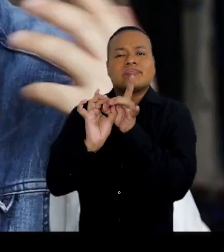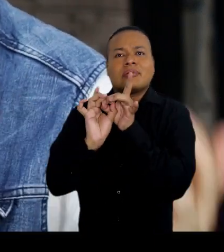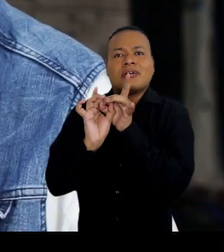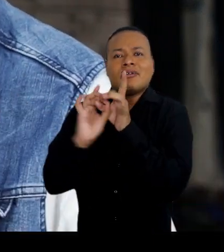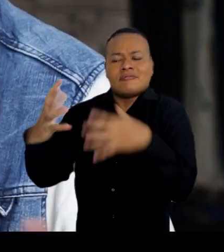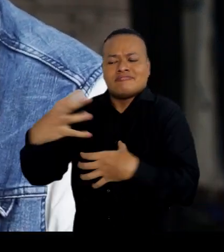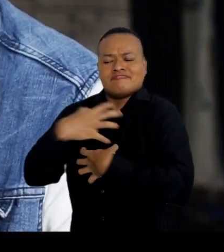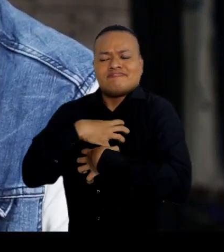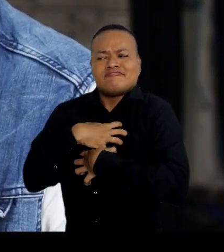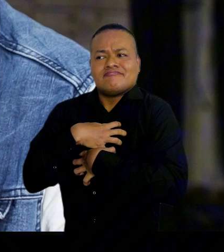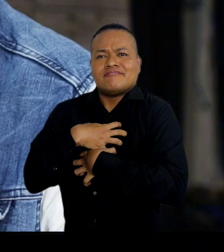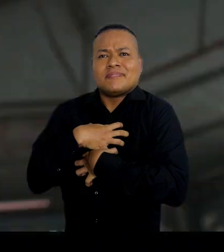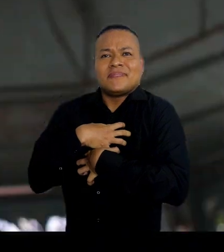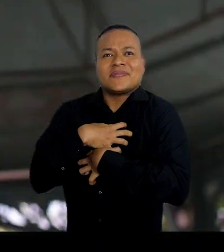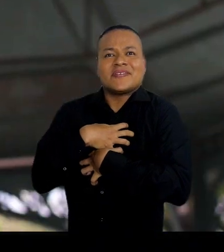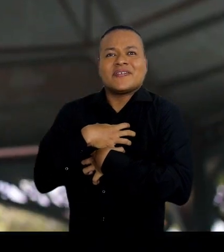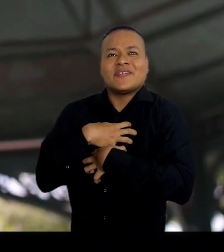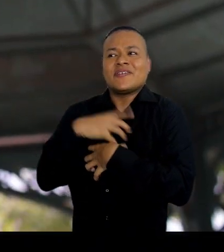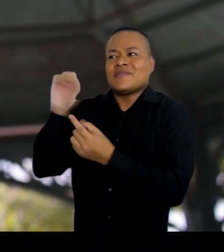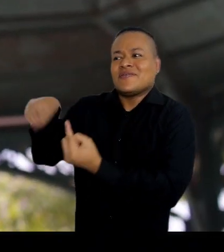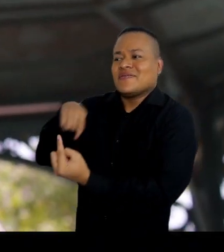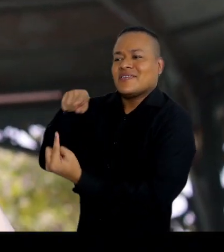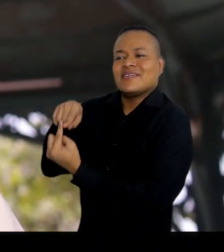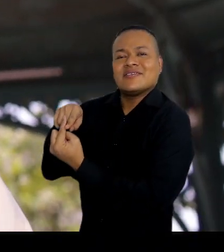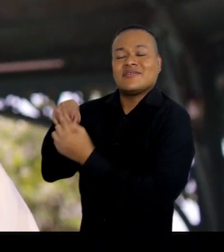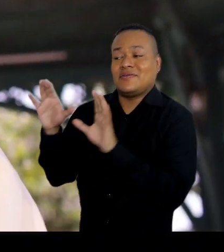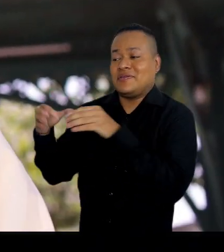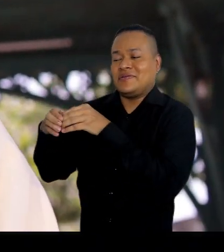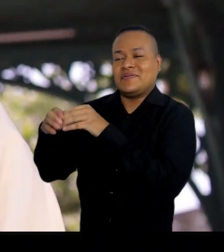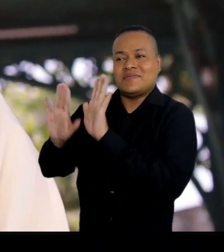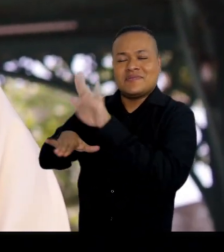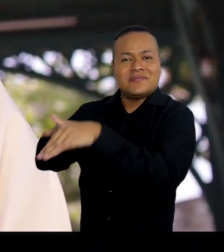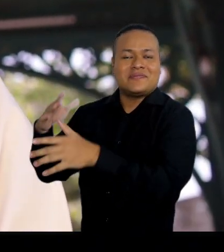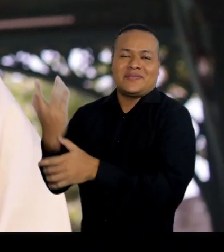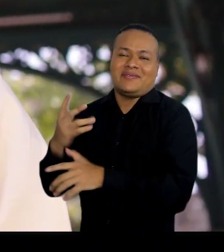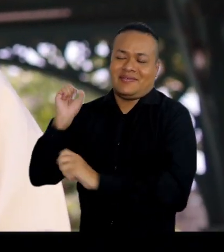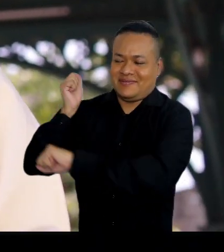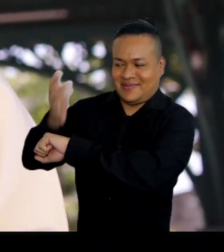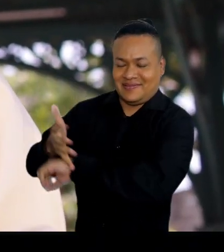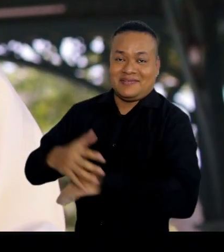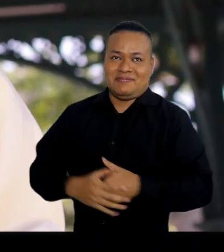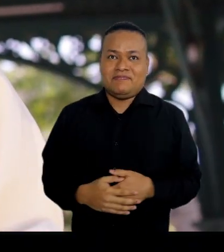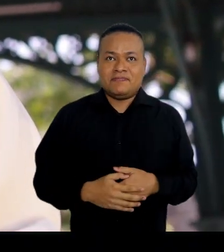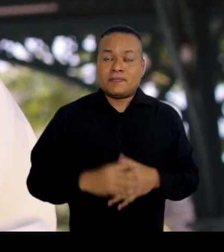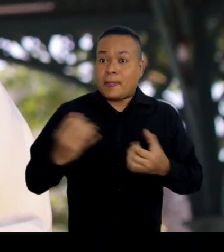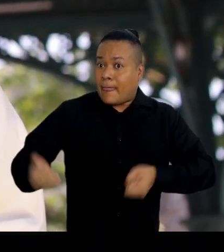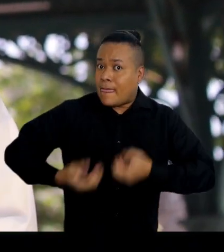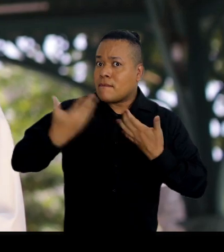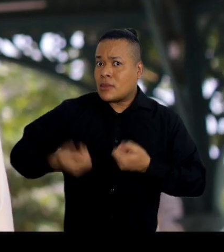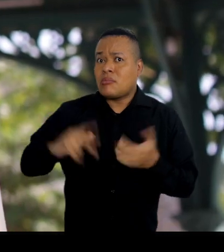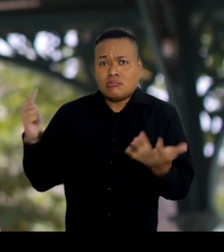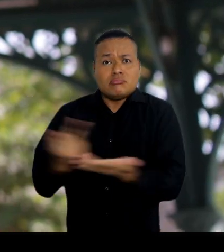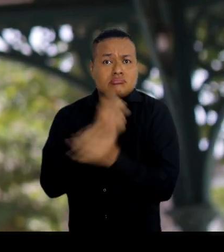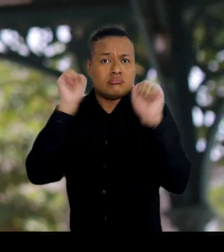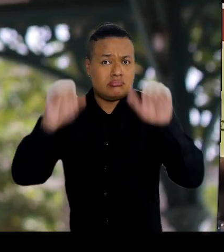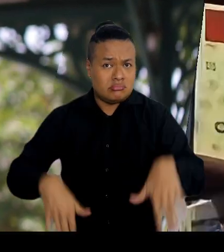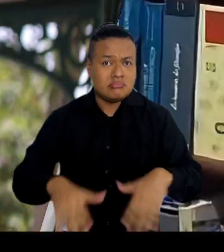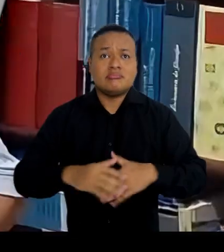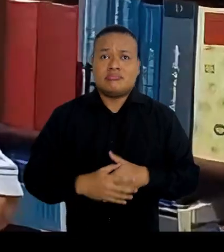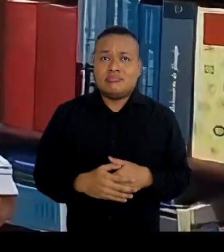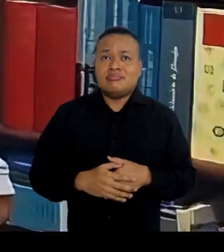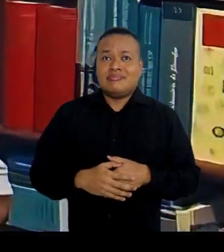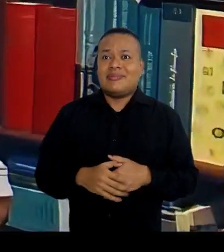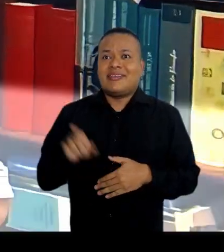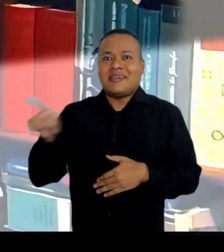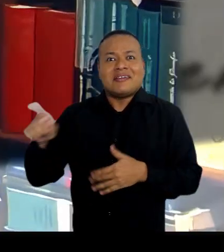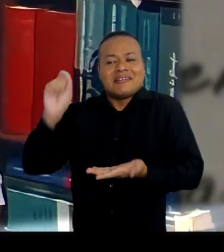o espírito, com as finalidades do Clube da Madrugada. A poesia fluía pelo